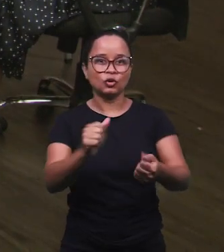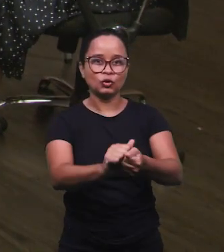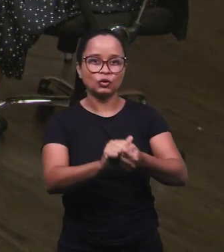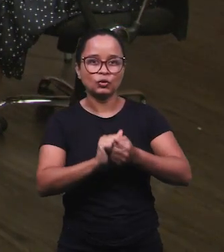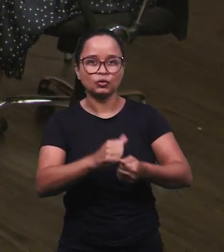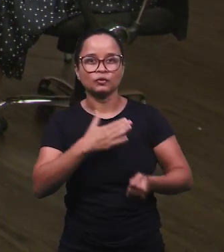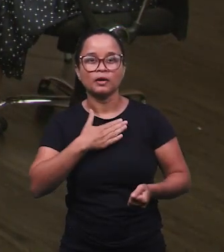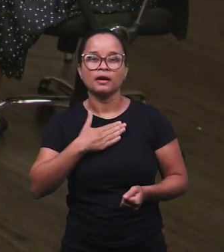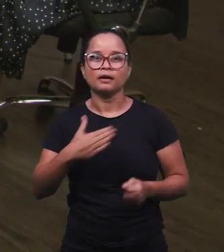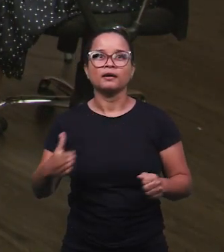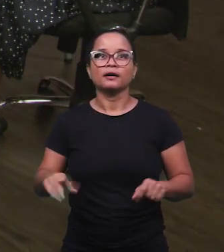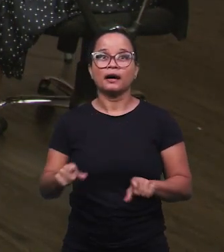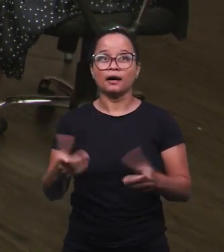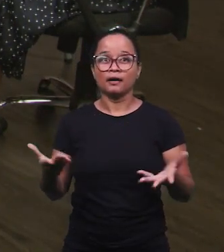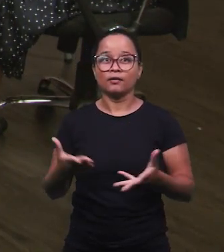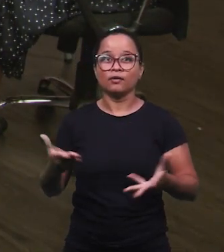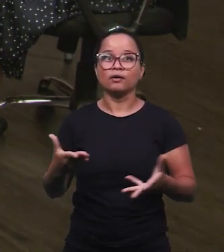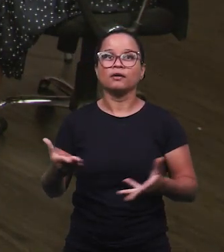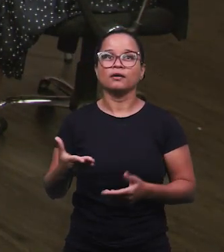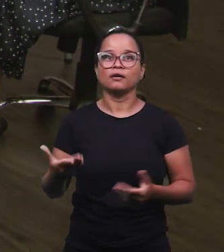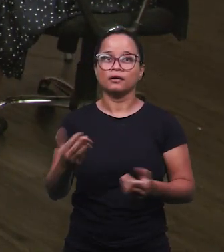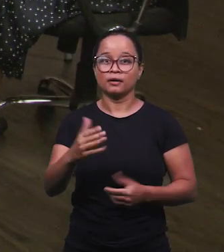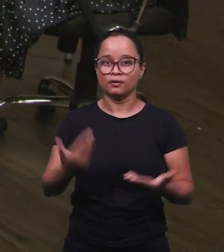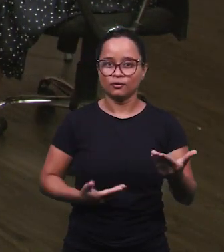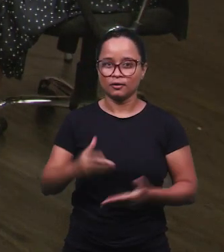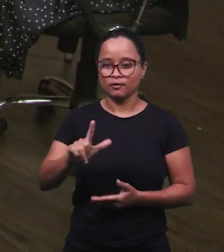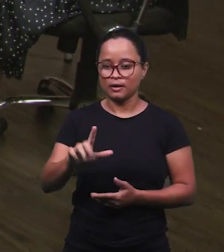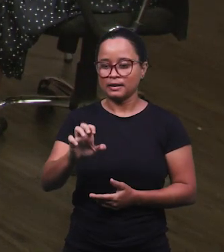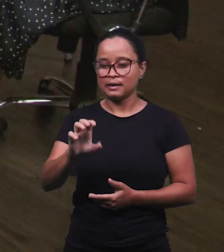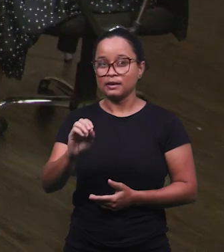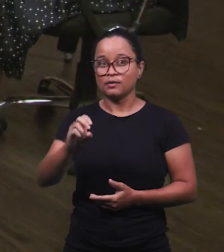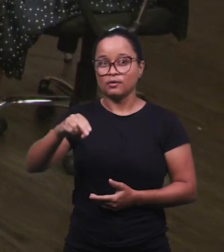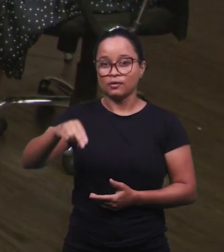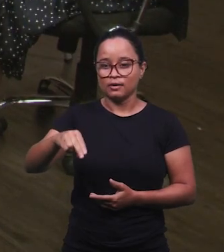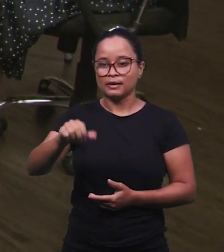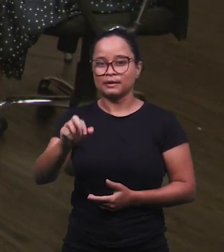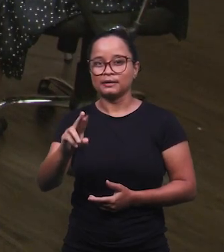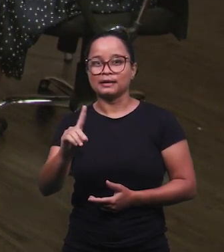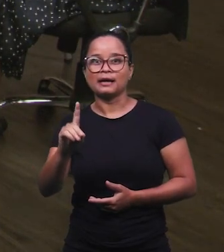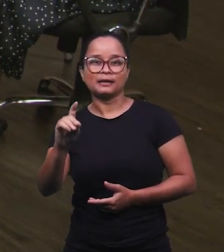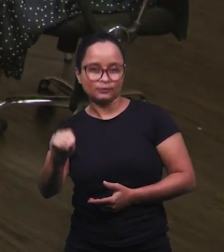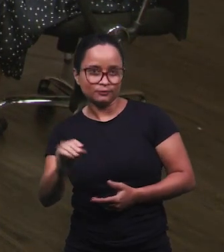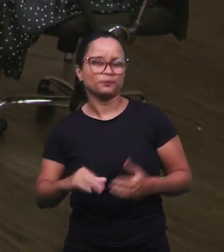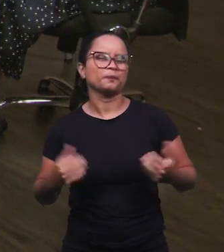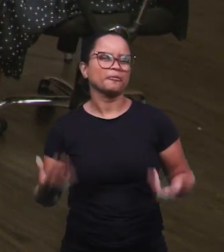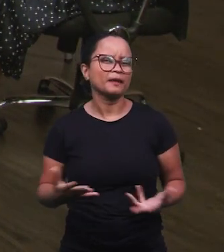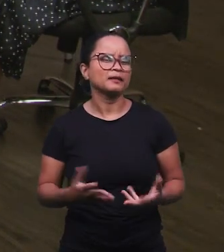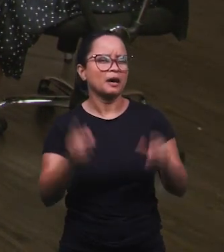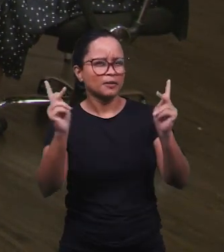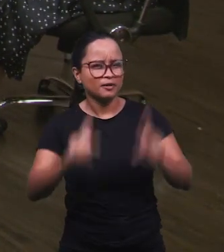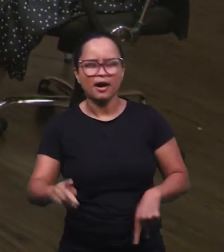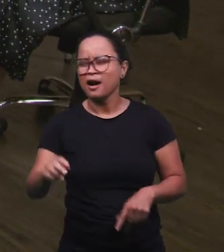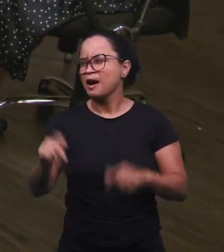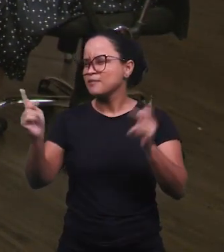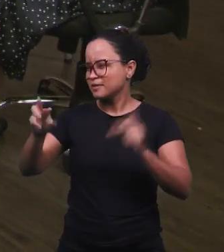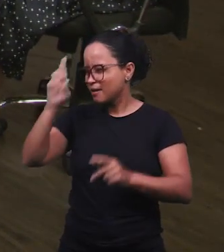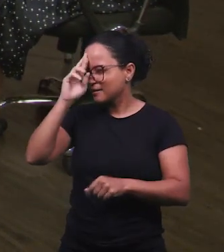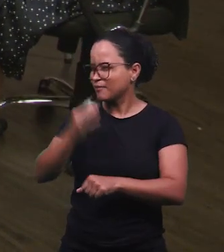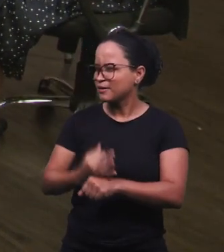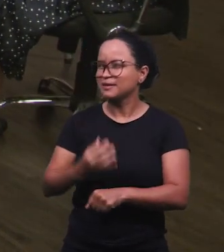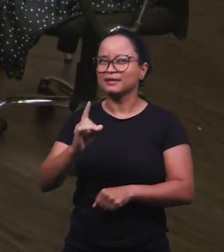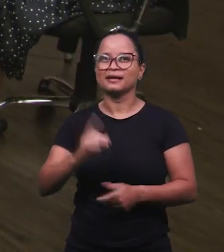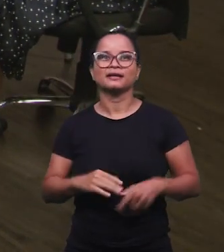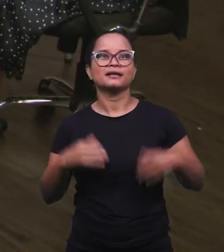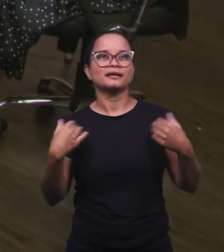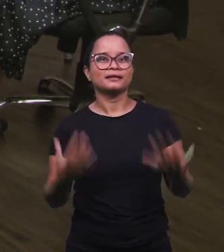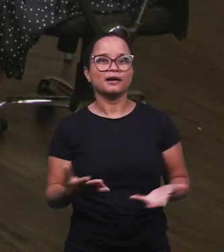irmão Leonardo Carreto. Léo, paz do Senhor. A paz do Senhor, pastor Josias. Os jovens já não devem me aguentar mais, que eu apareço tanto mas é aqui. isso mesmo. Léo Carreto é